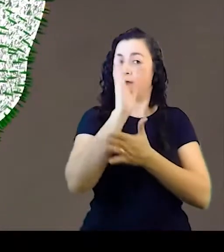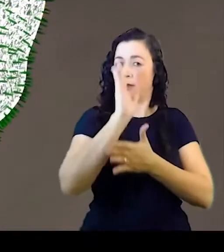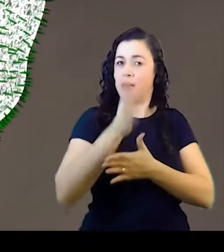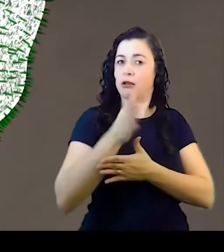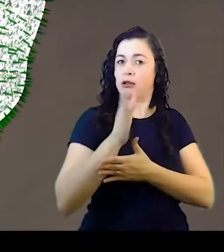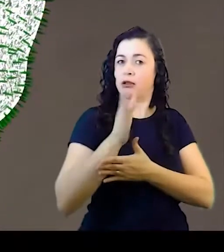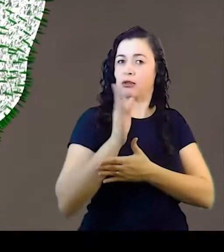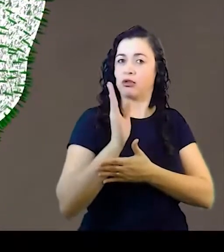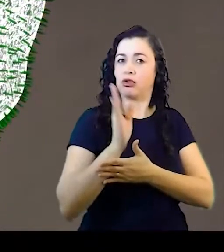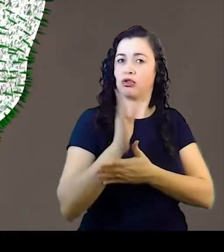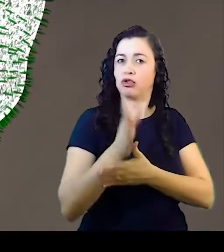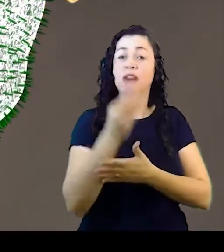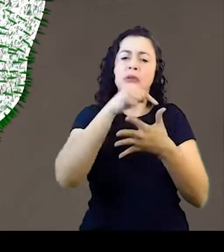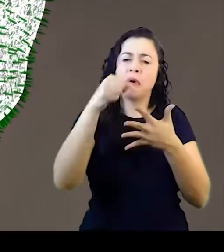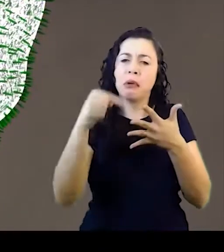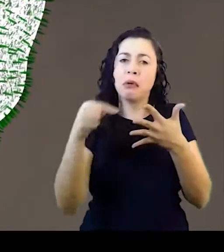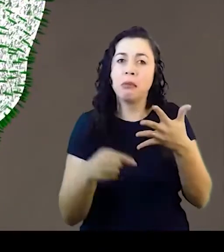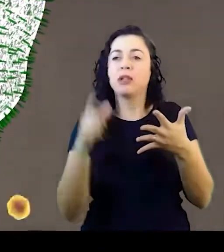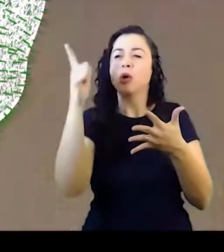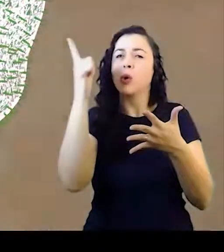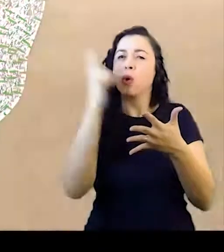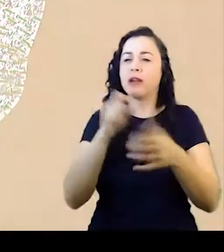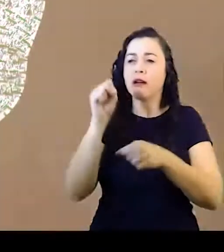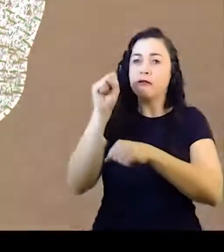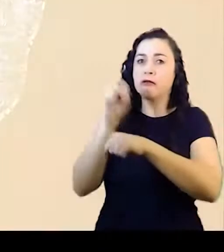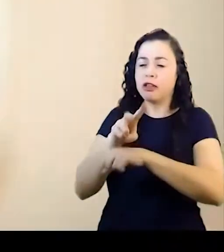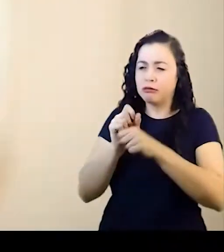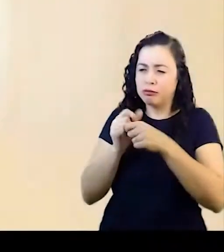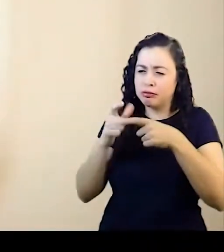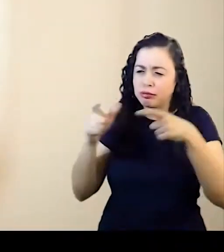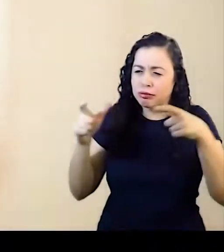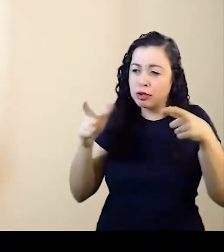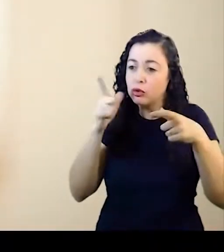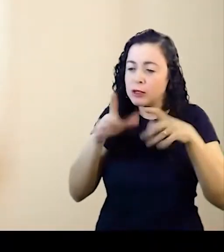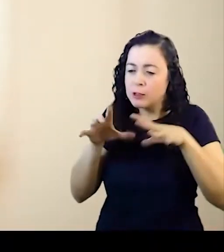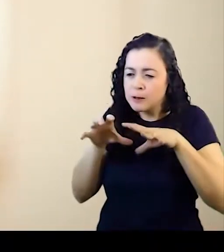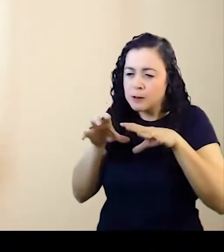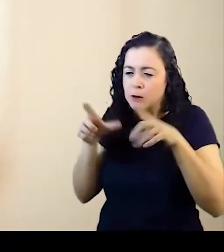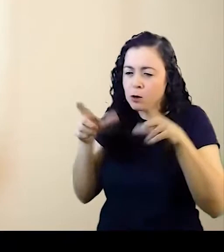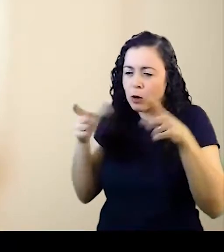eles interferem com a replicação viral em modelos celulares.